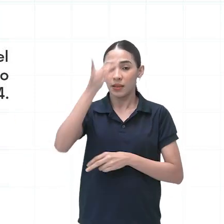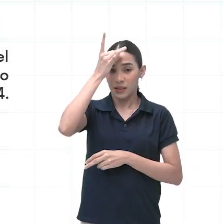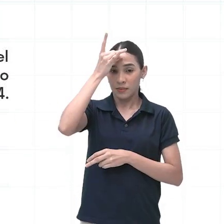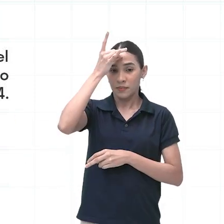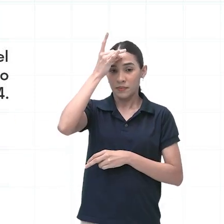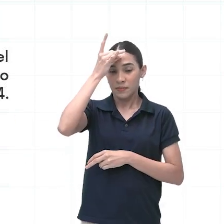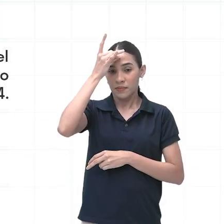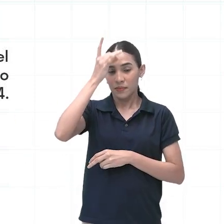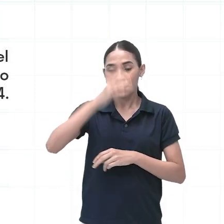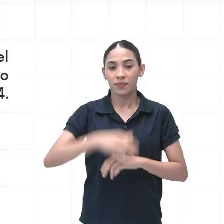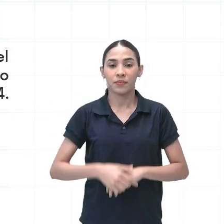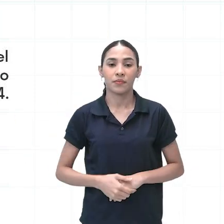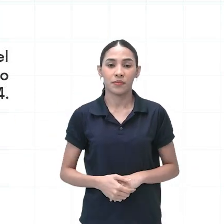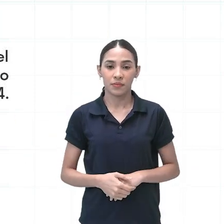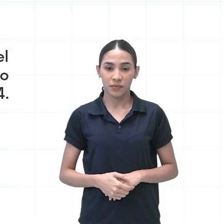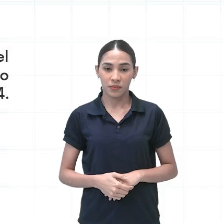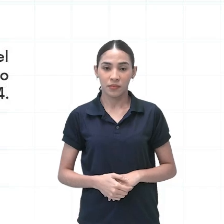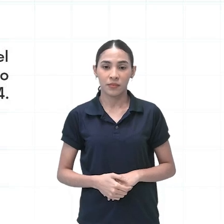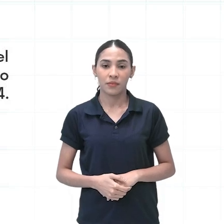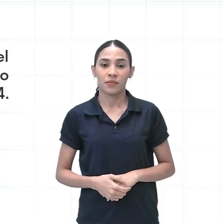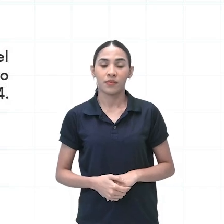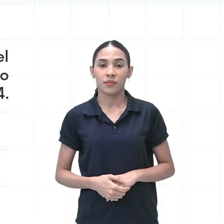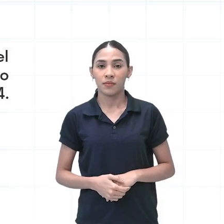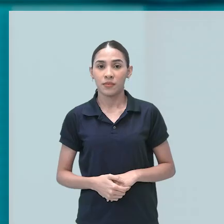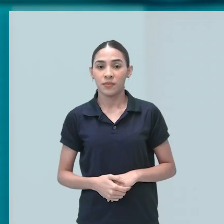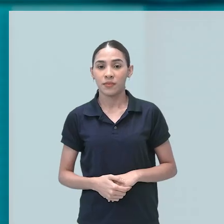infinito enquanto dure.